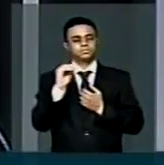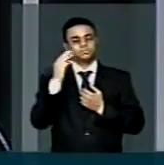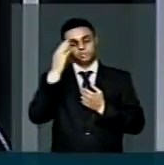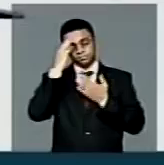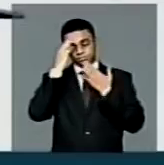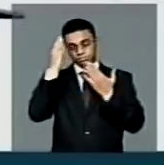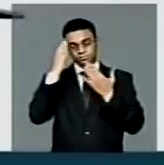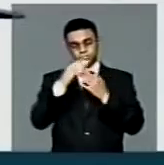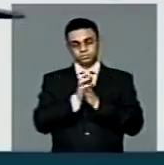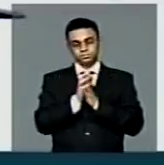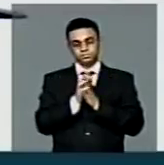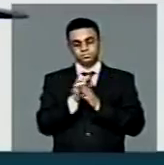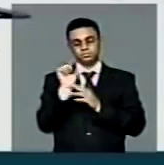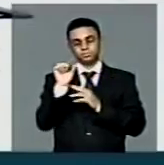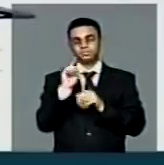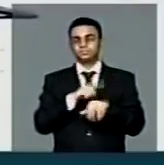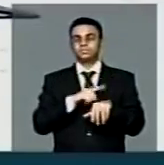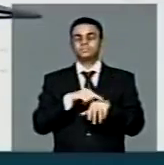Agradeço aí a parte.